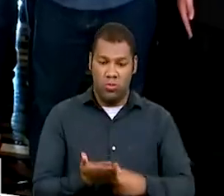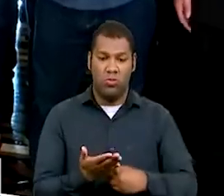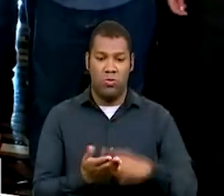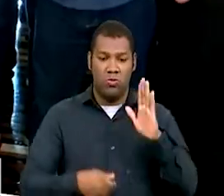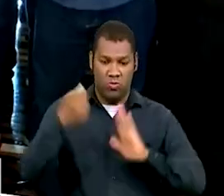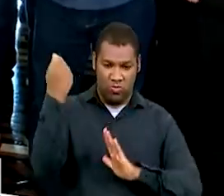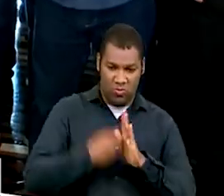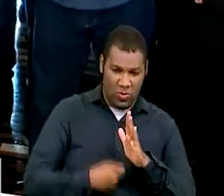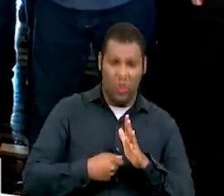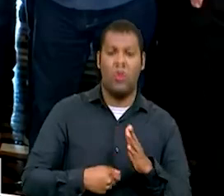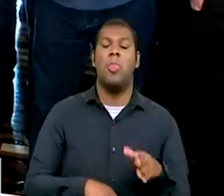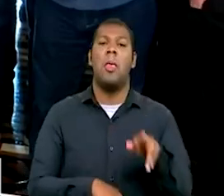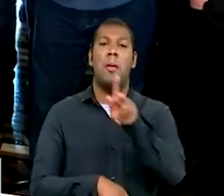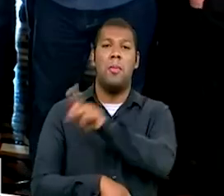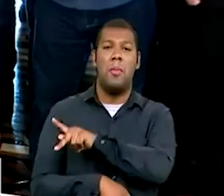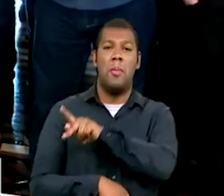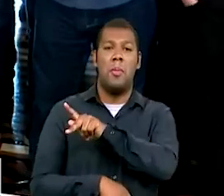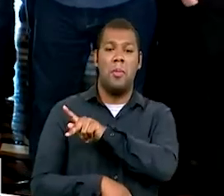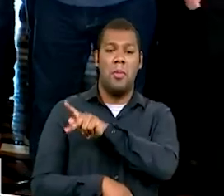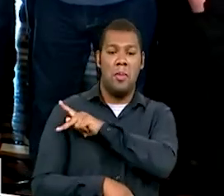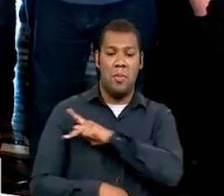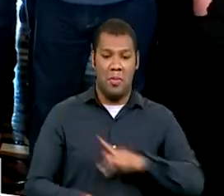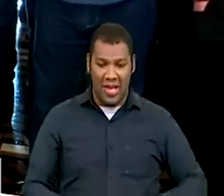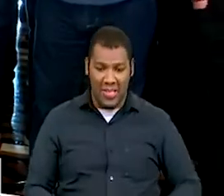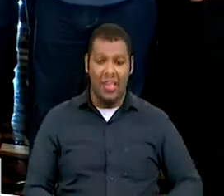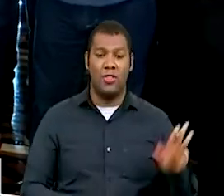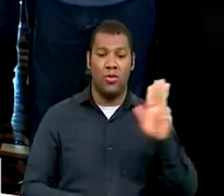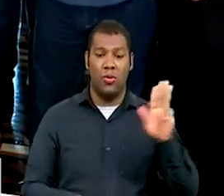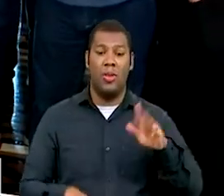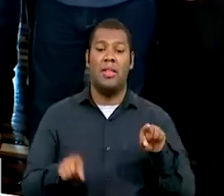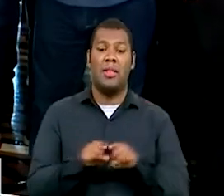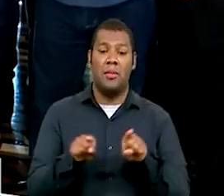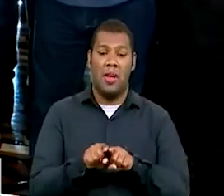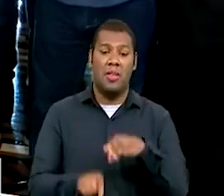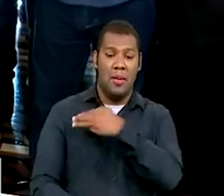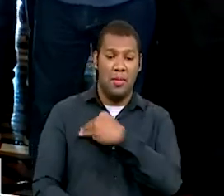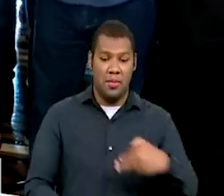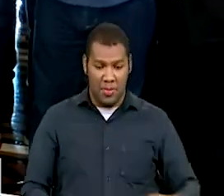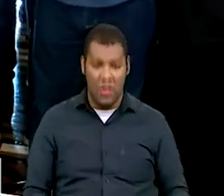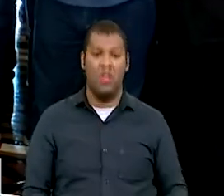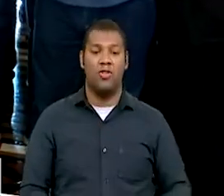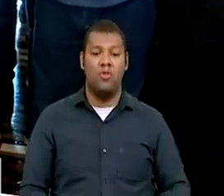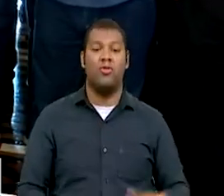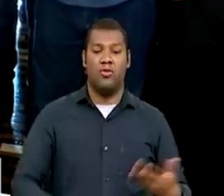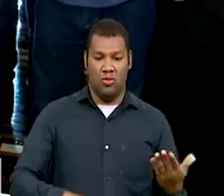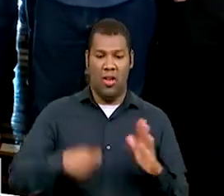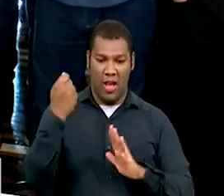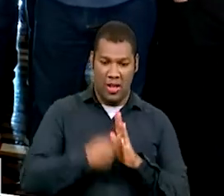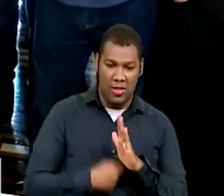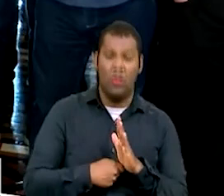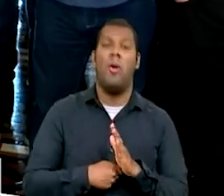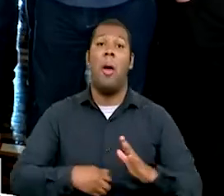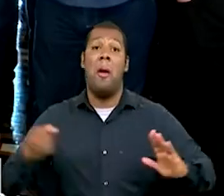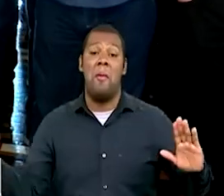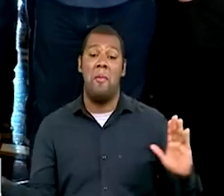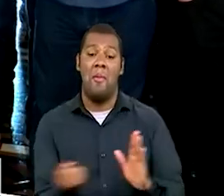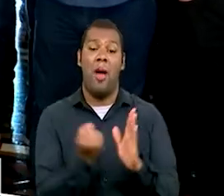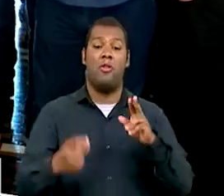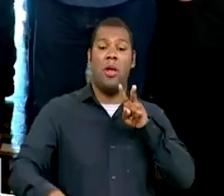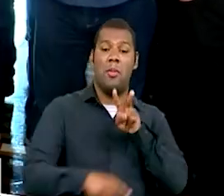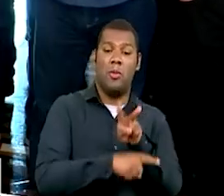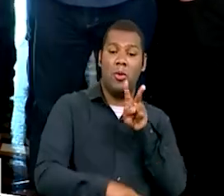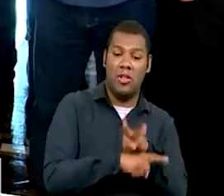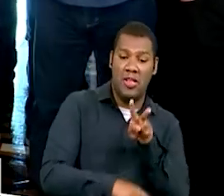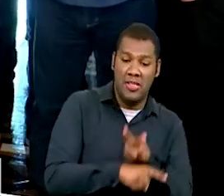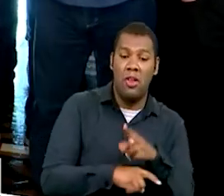homologado pelo ministro Ricardo Lewandowski, ele vai estabelecer marcos claros de preservação ambiental para a Ilha